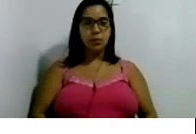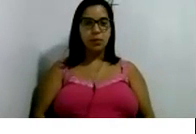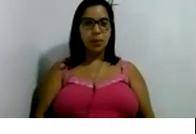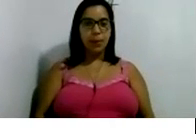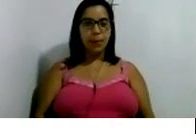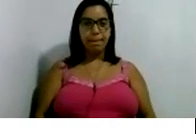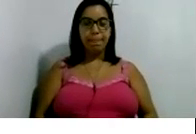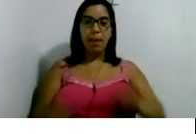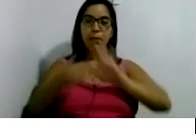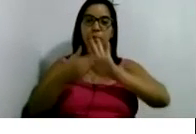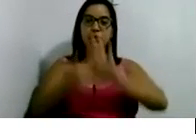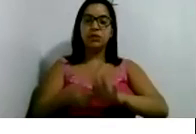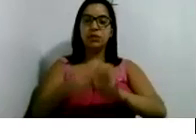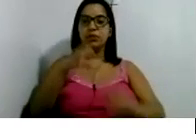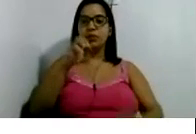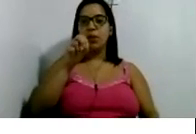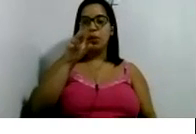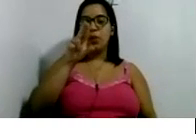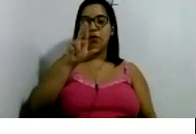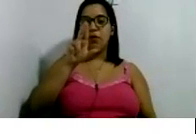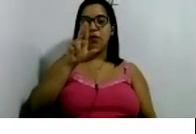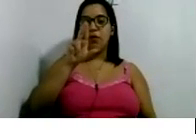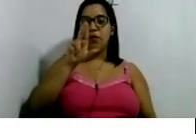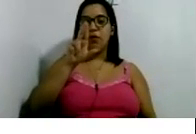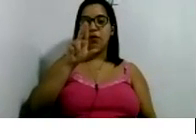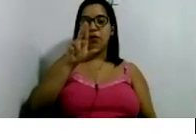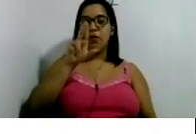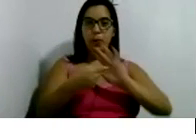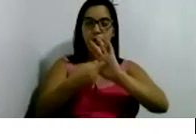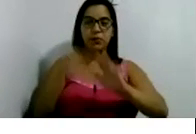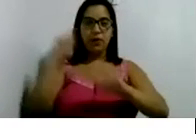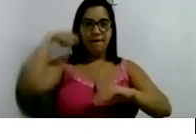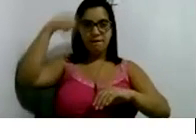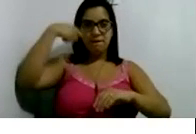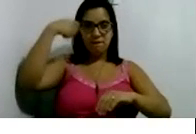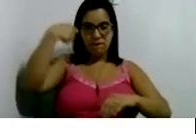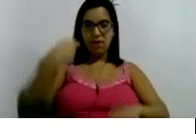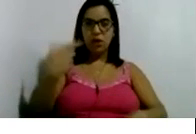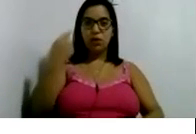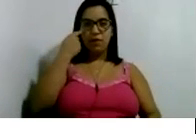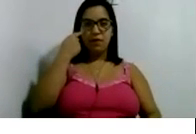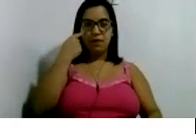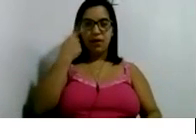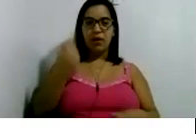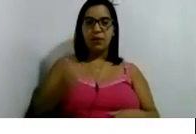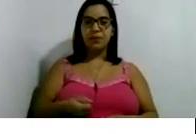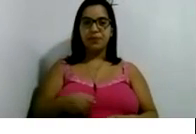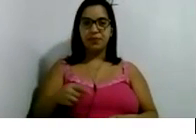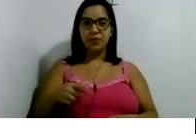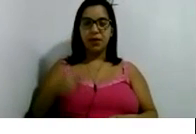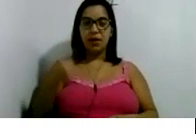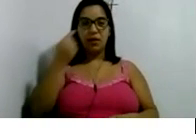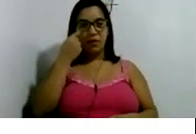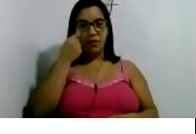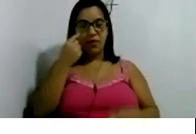Aqui é um processo de ovulação através de videolaparoscopia. Então, aqui a gente vê um folículo